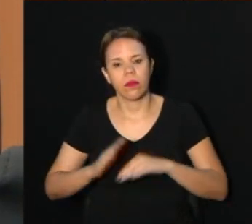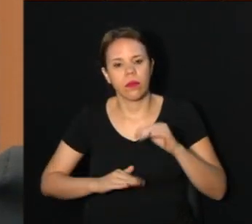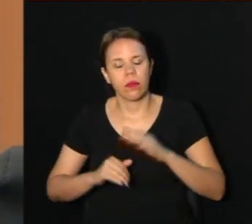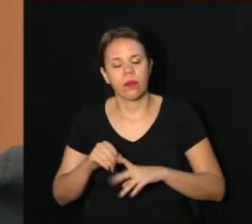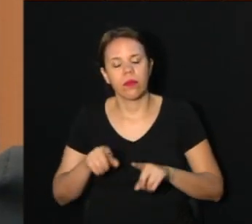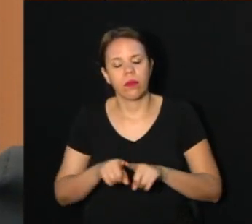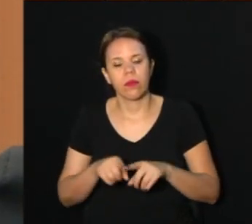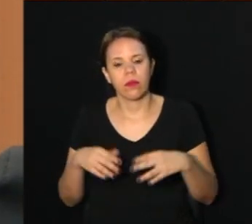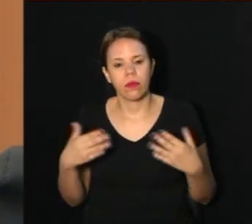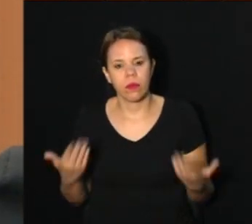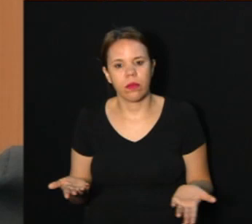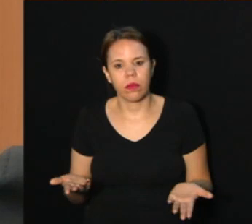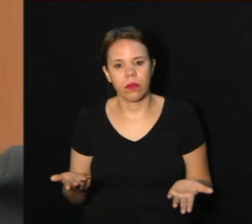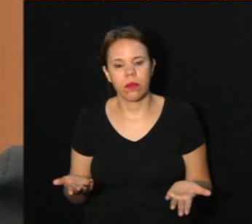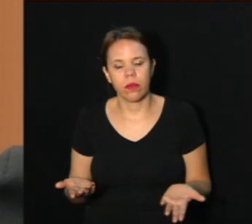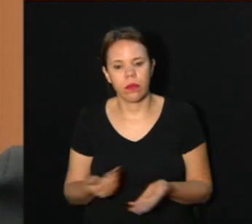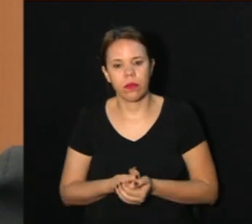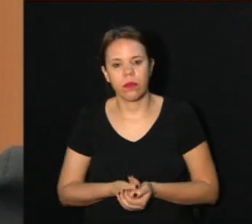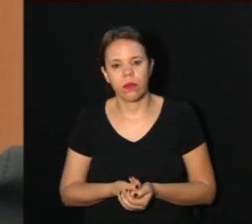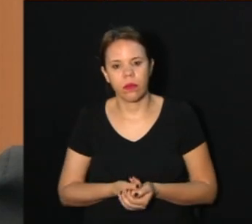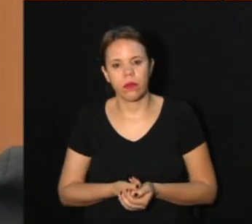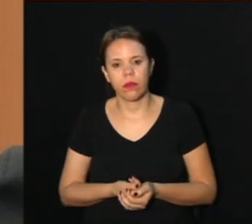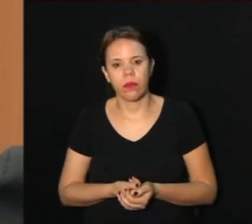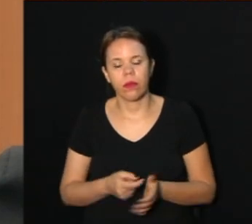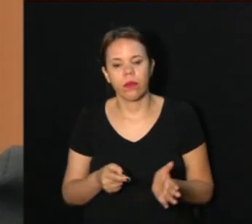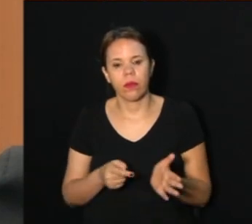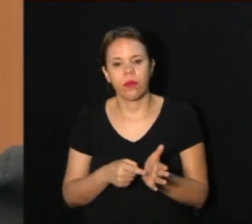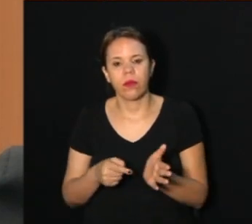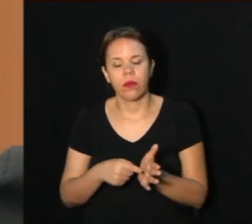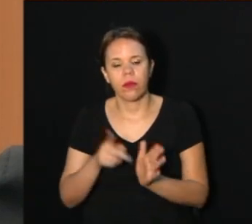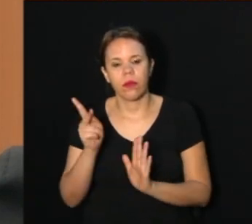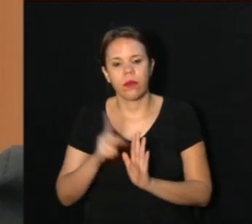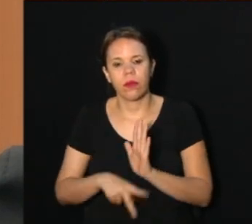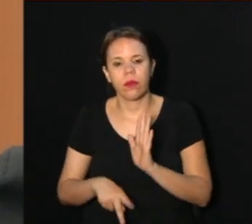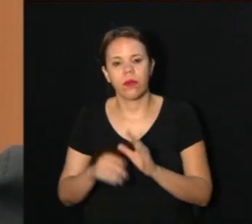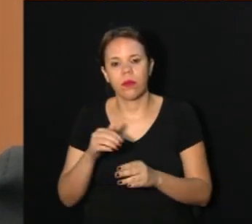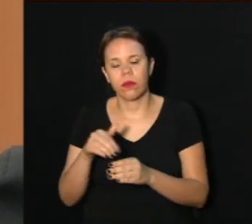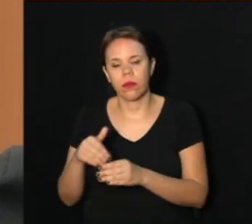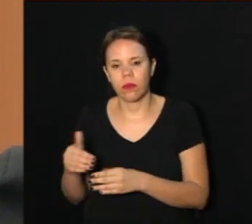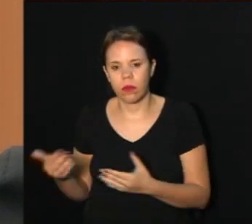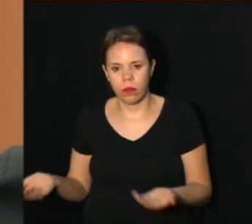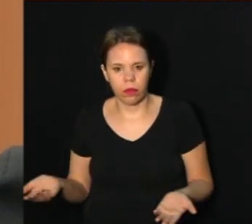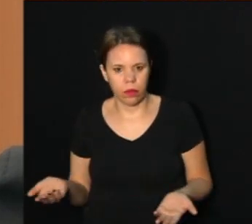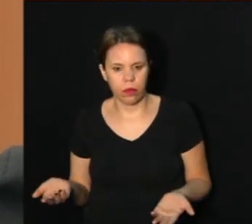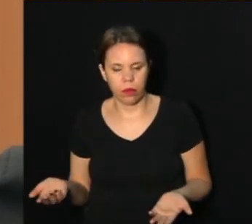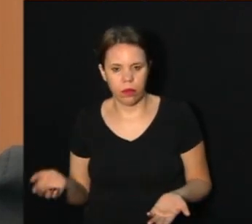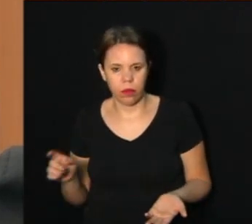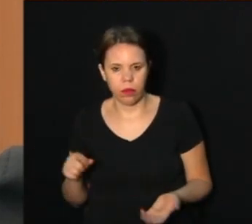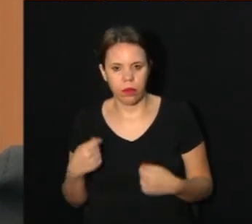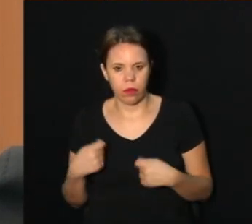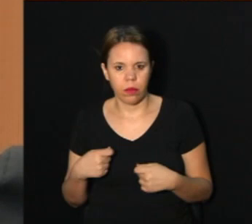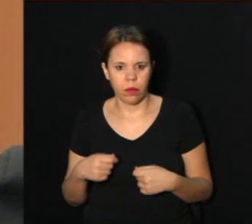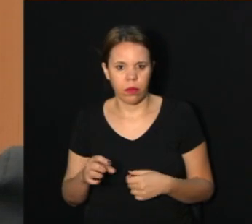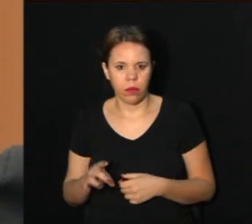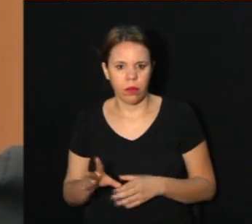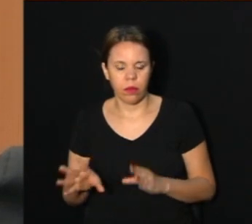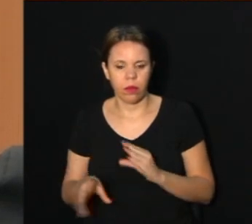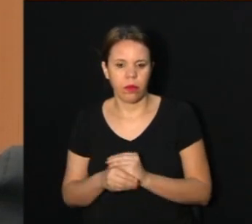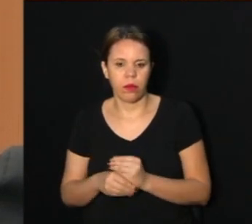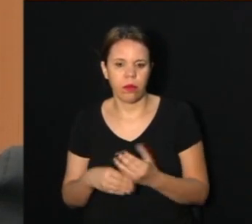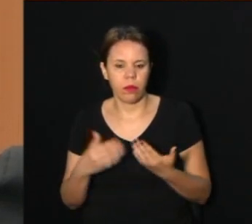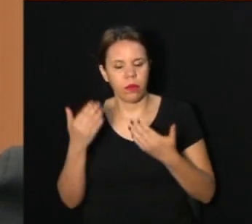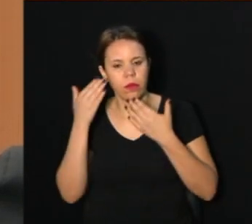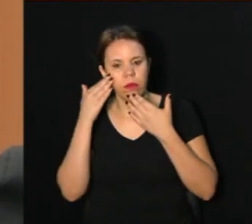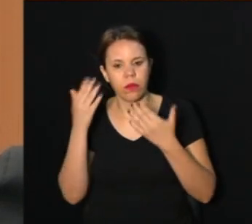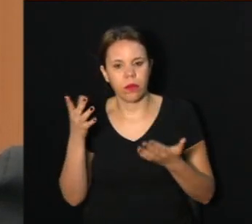conforme seja aí encaminhado o projeto e seja posto em votação. No mais, acho que é isso que eu precisava complementar. Queria